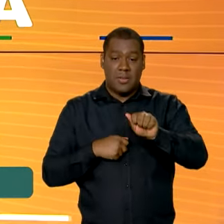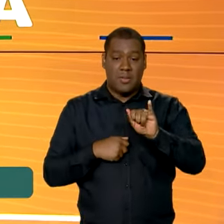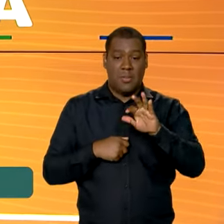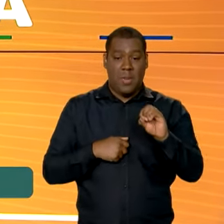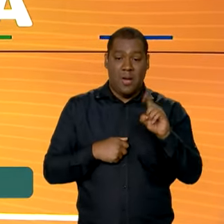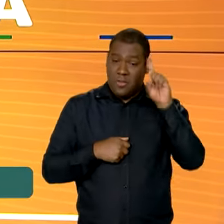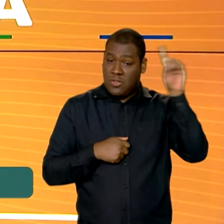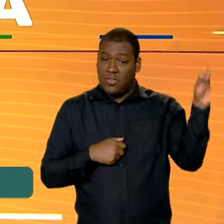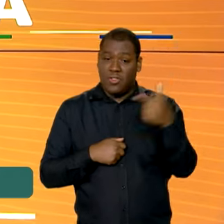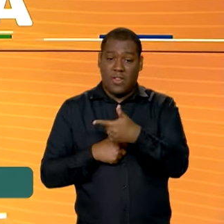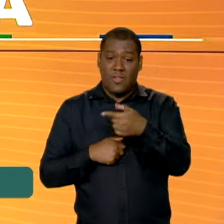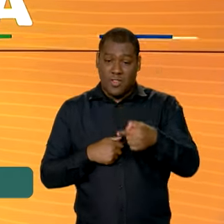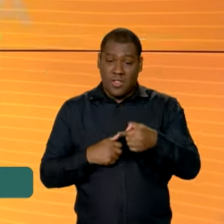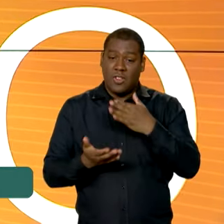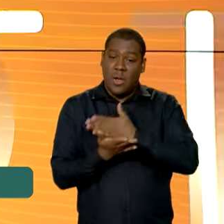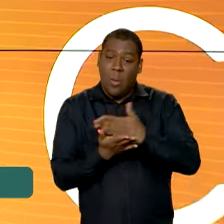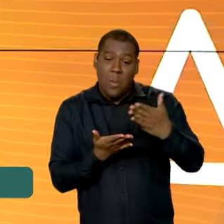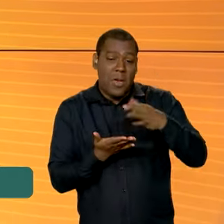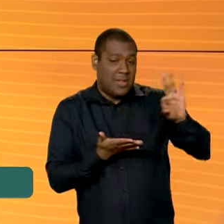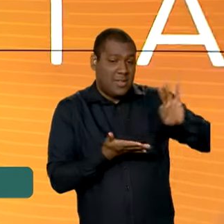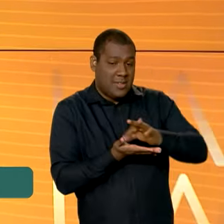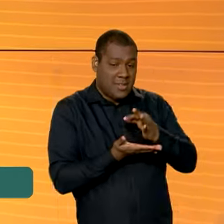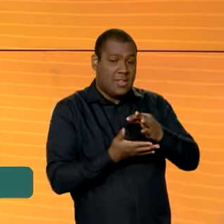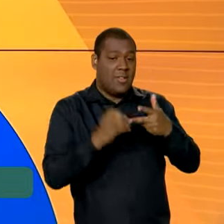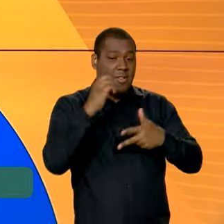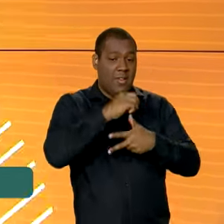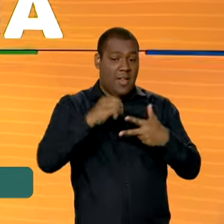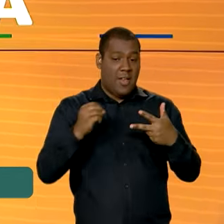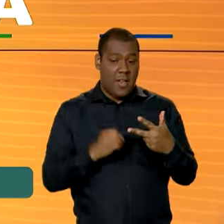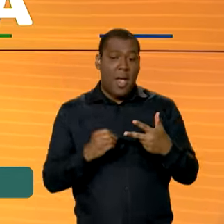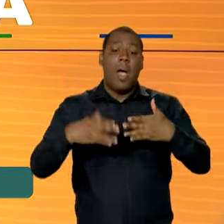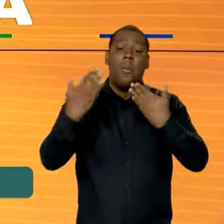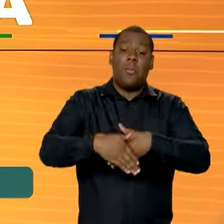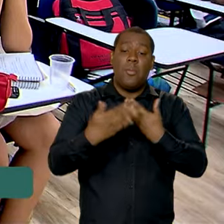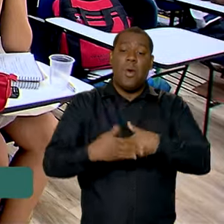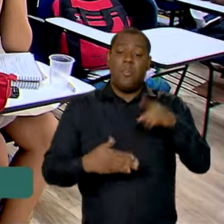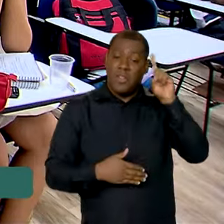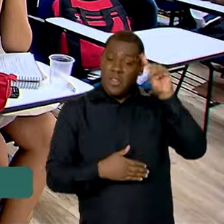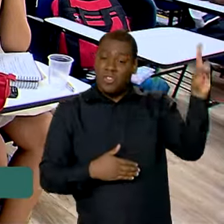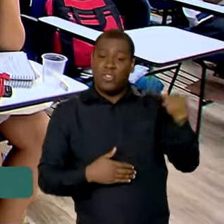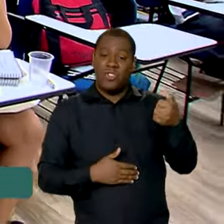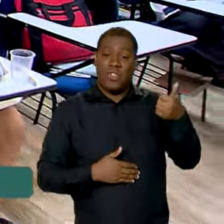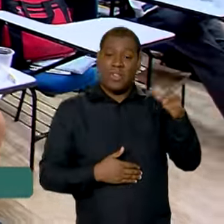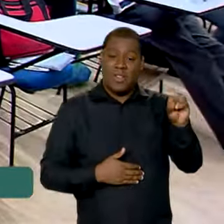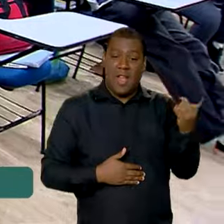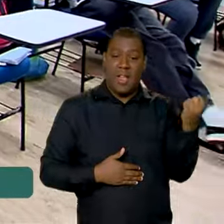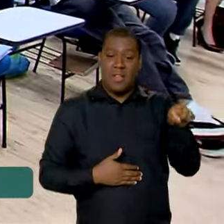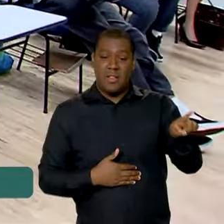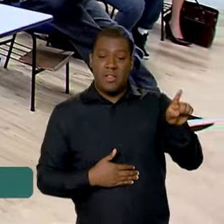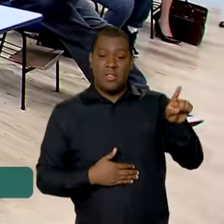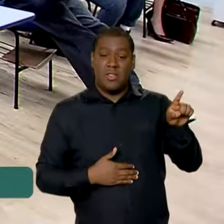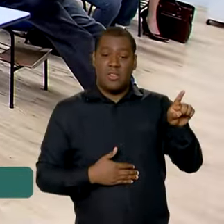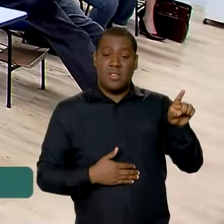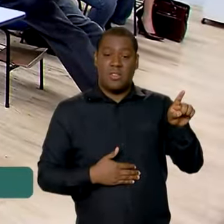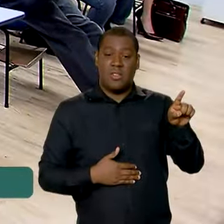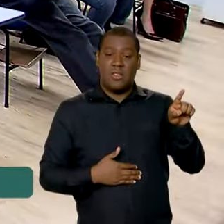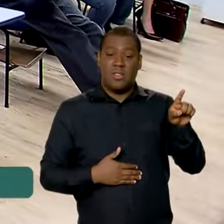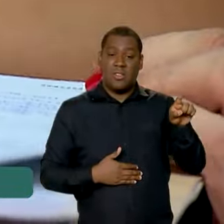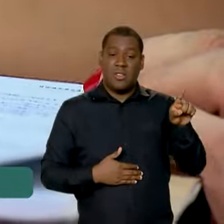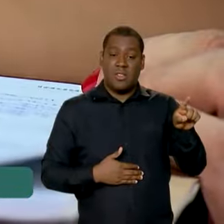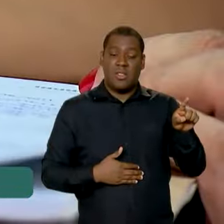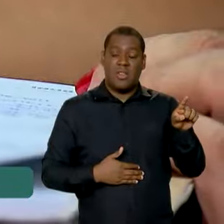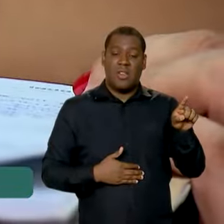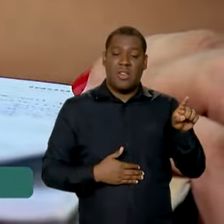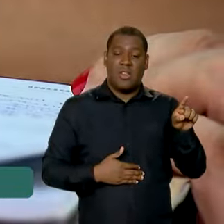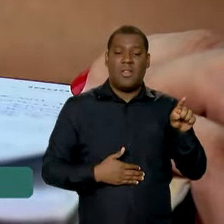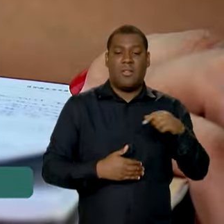de maio, e as provas serão nos dias 3 e 10 de novembro. foi dada a largada. As inscrições para o